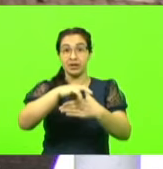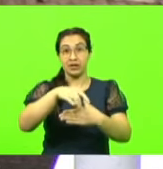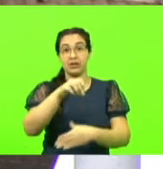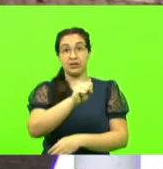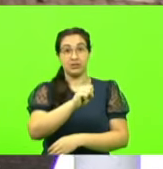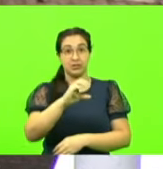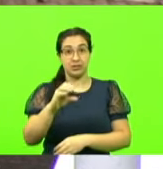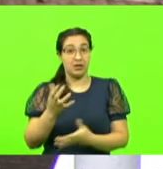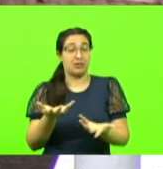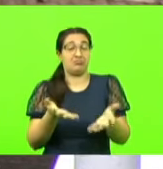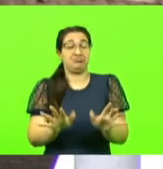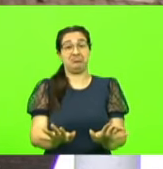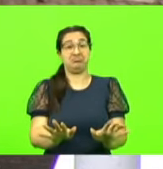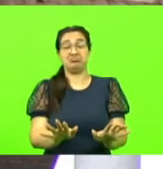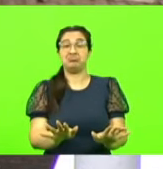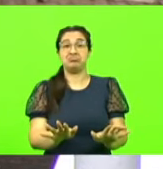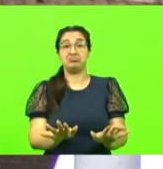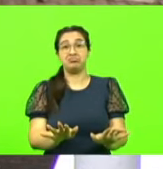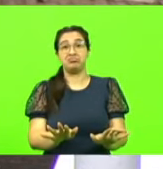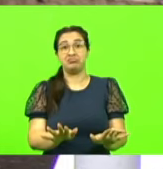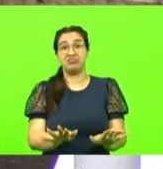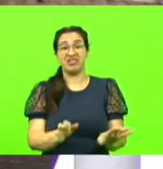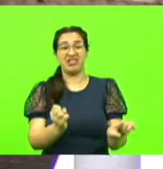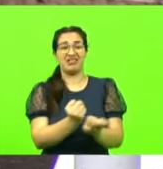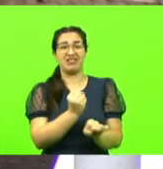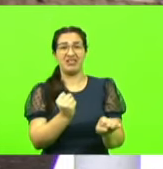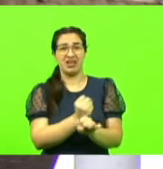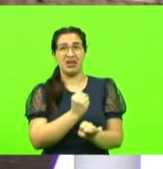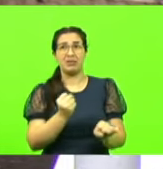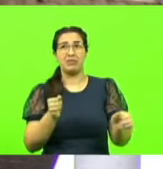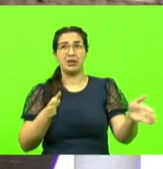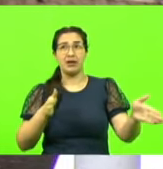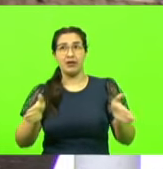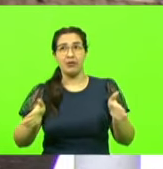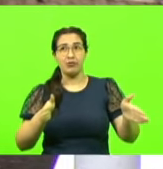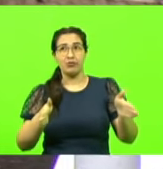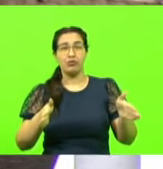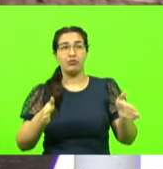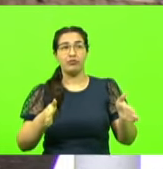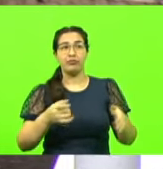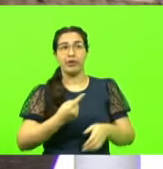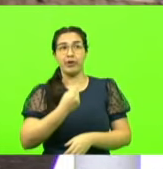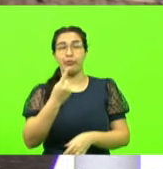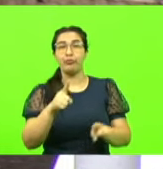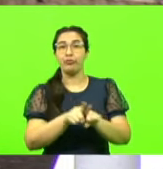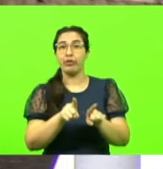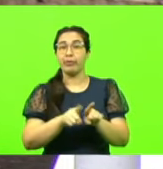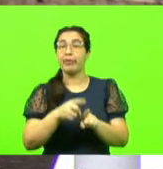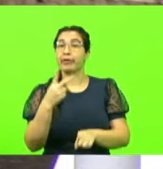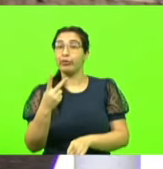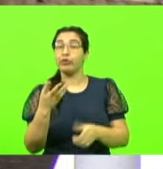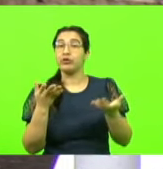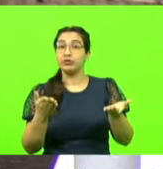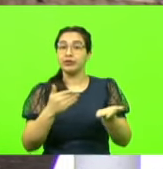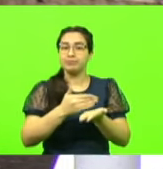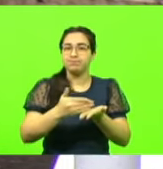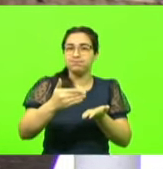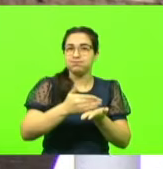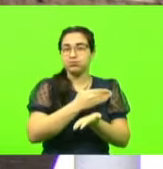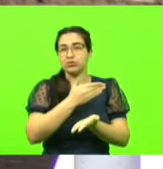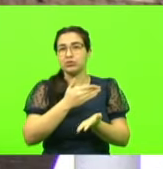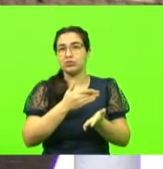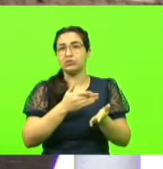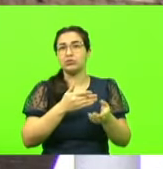que não queriam que se terminasse o lote 1 e 2 e queriam dividir os 200 milhões no lote 1, 2,